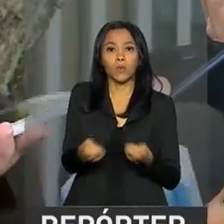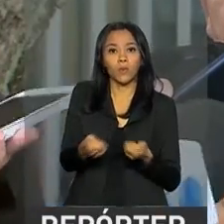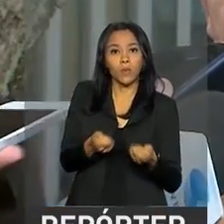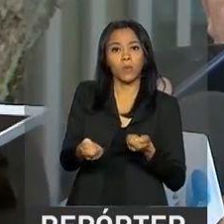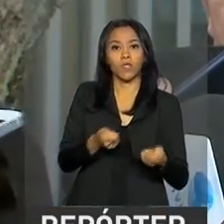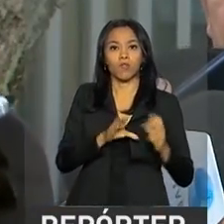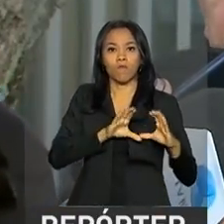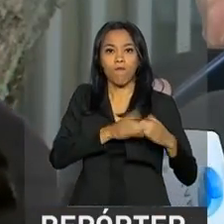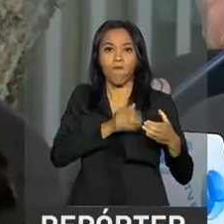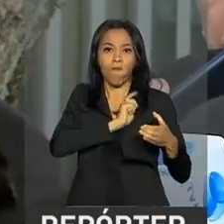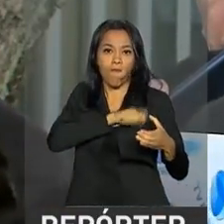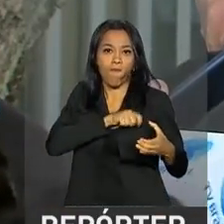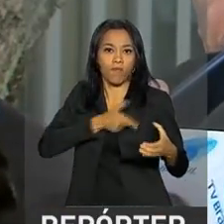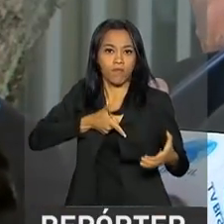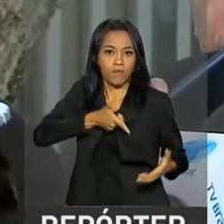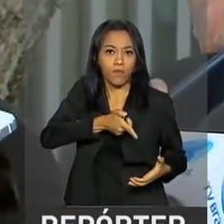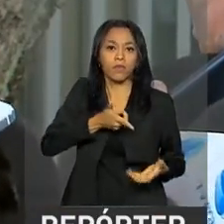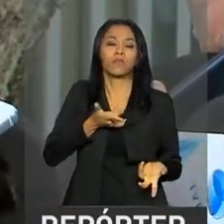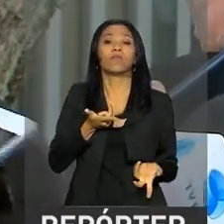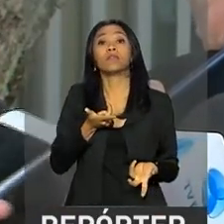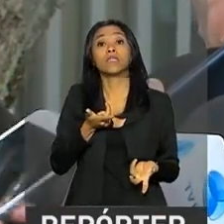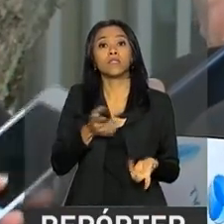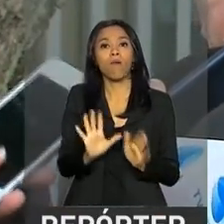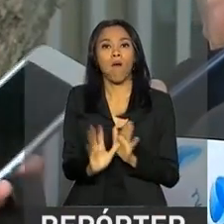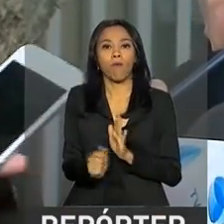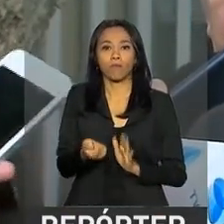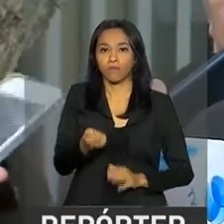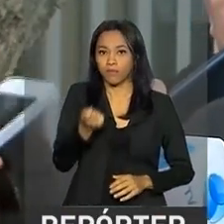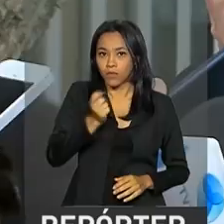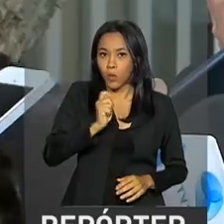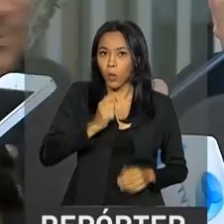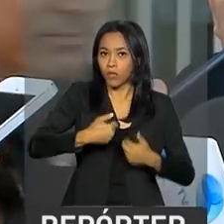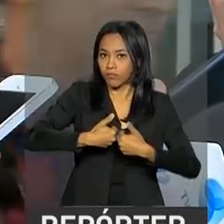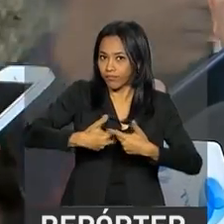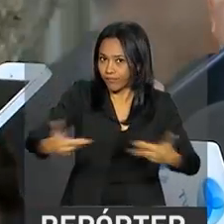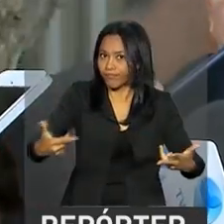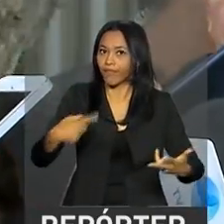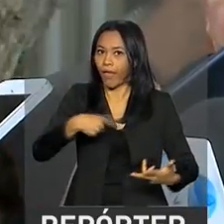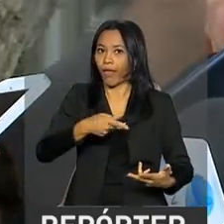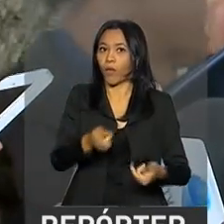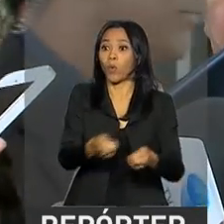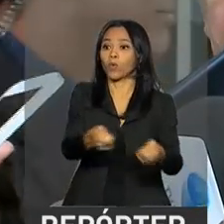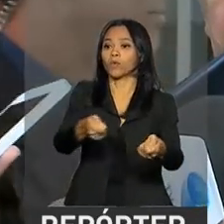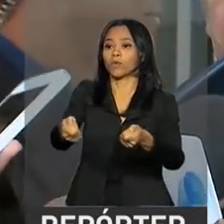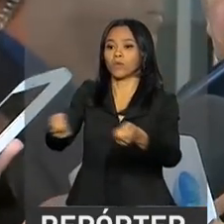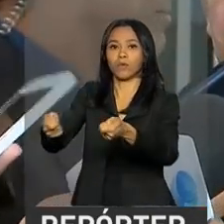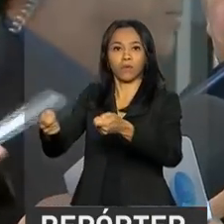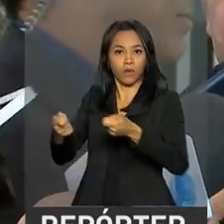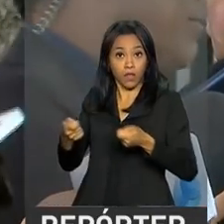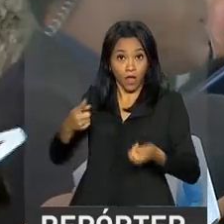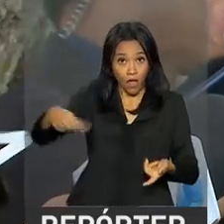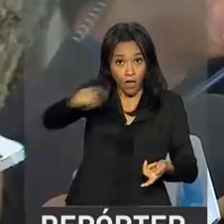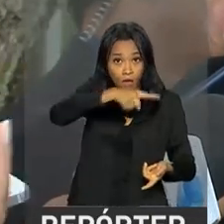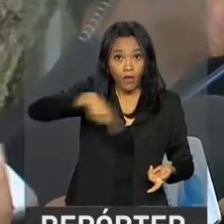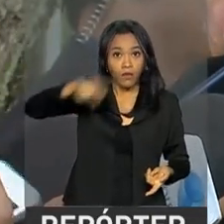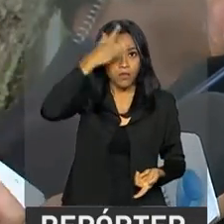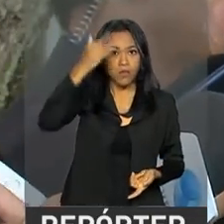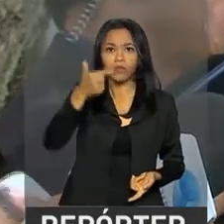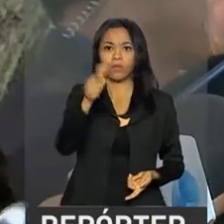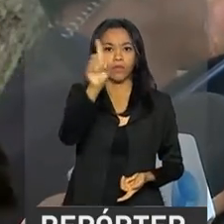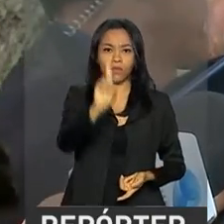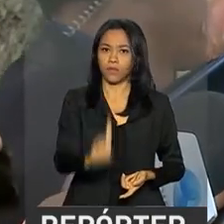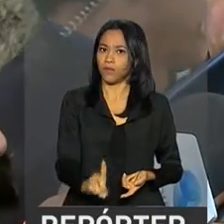organizado das milícias e do tráfico de drogas esses cariocas eles não têm direitos e